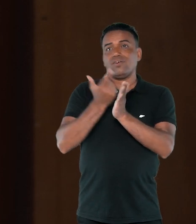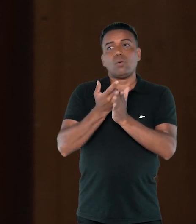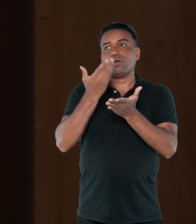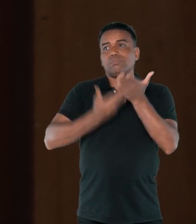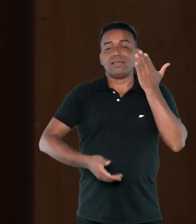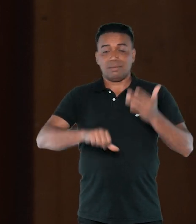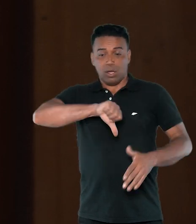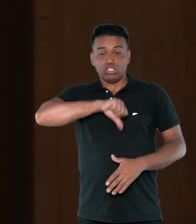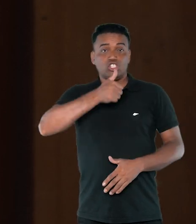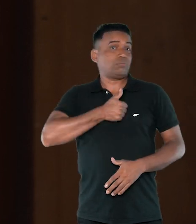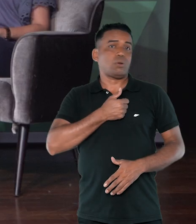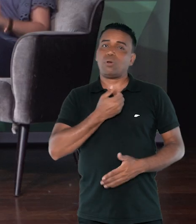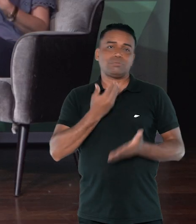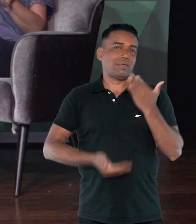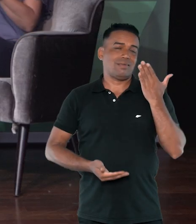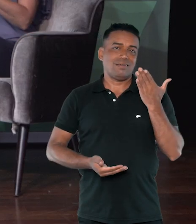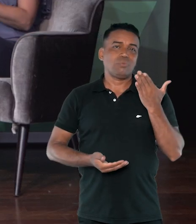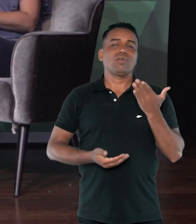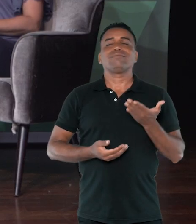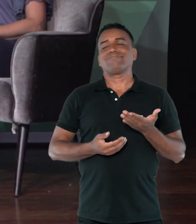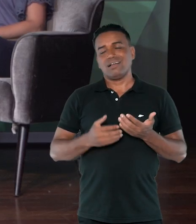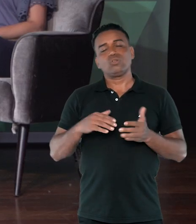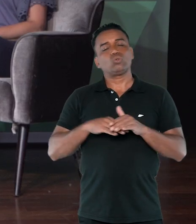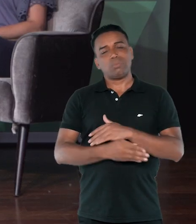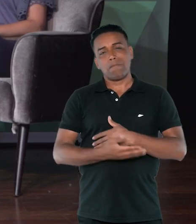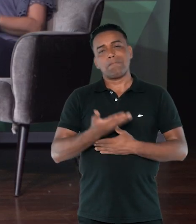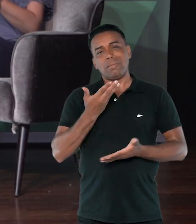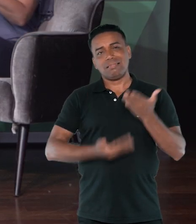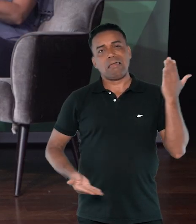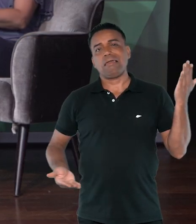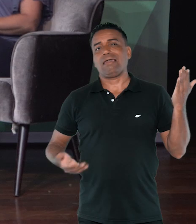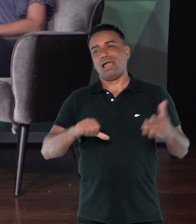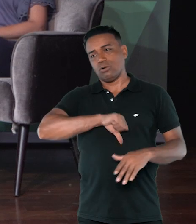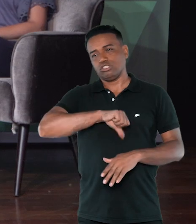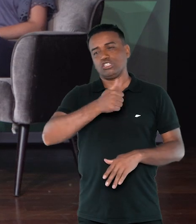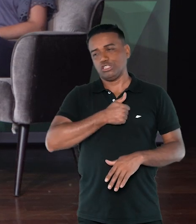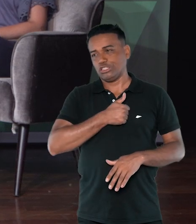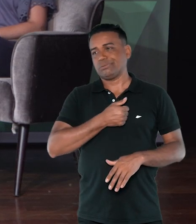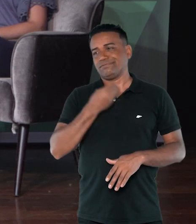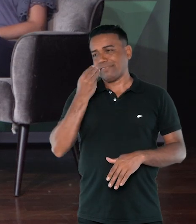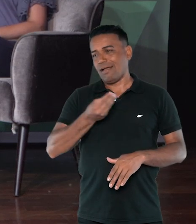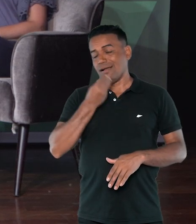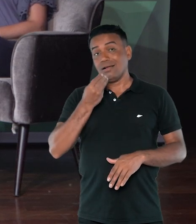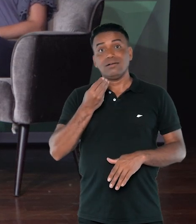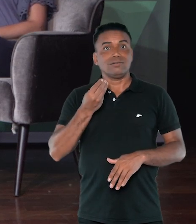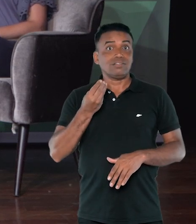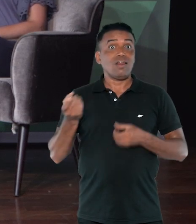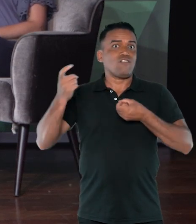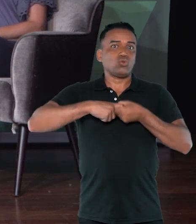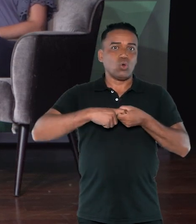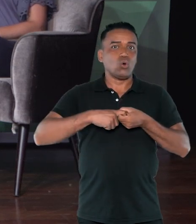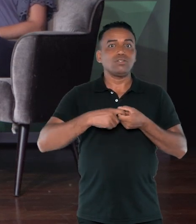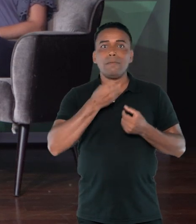Então, é bacana, né, as pessoas se encontrarem, né, e se perceberem, né,